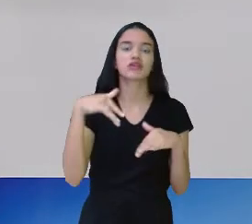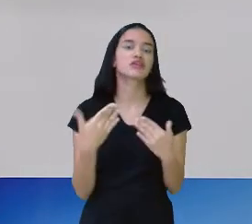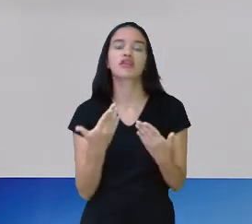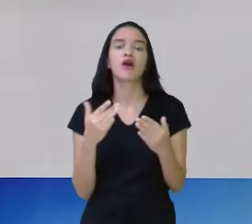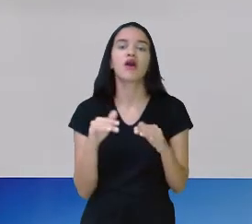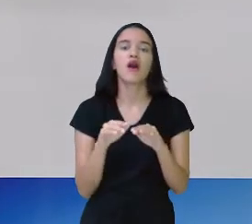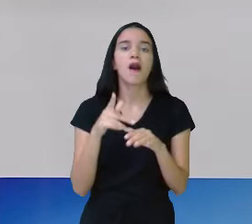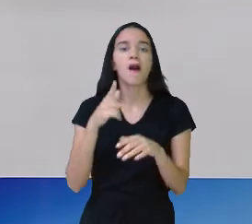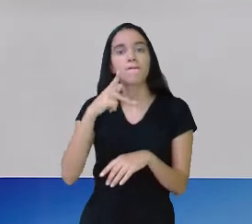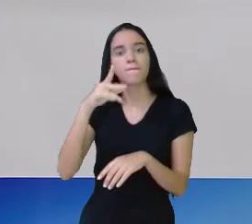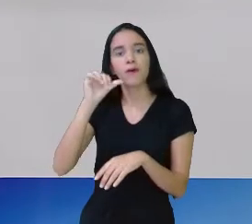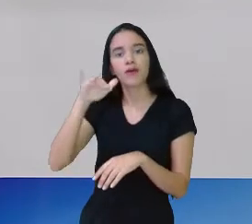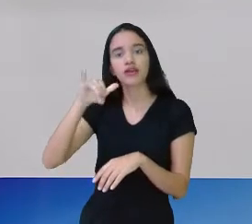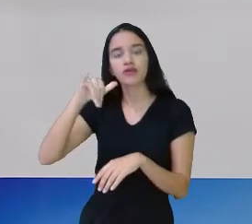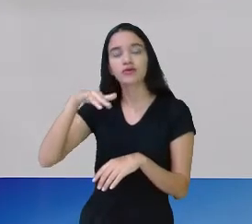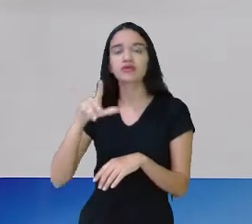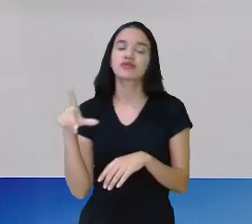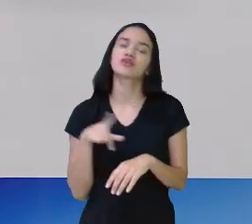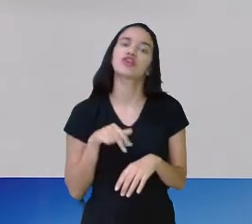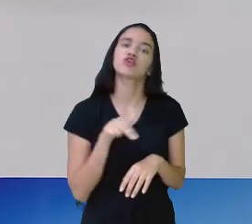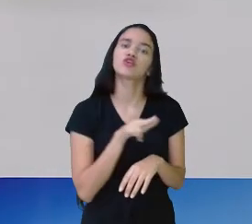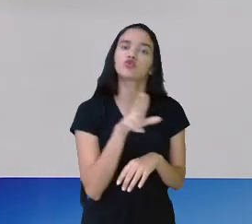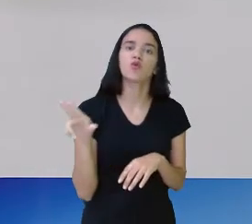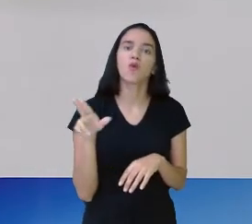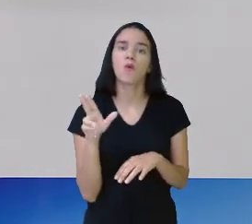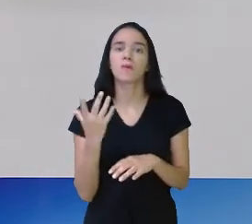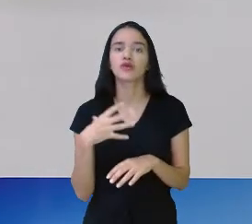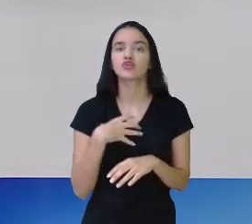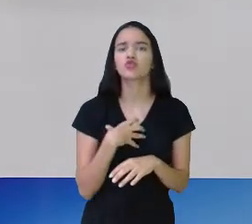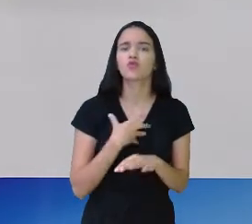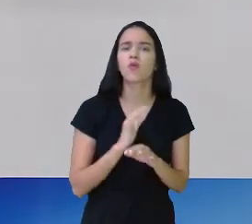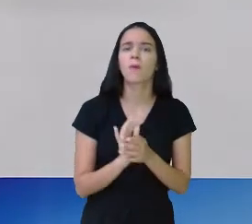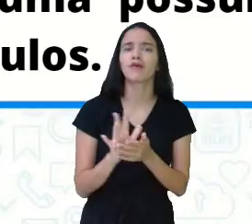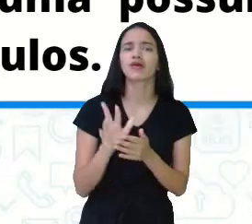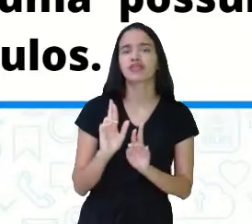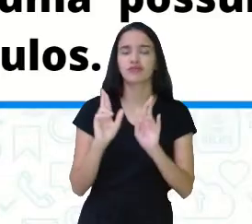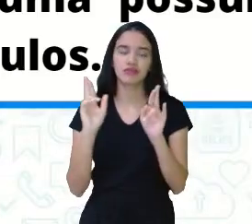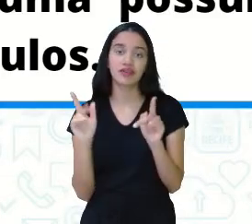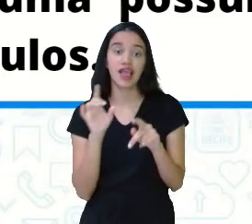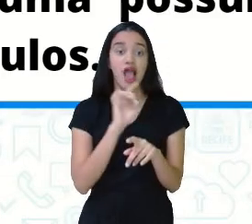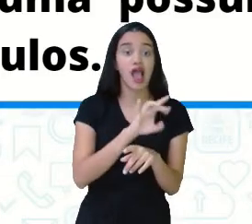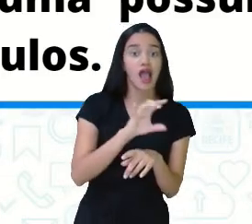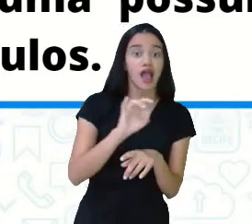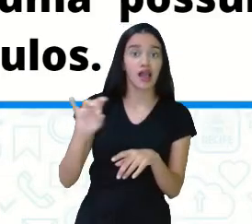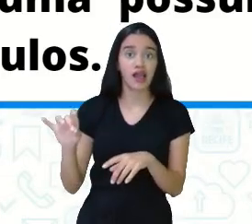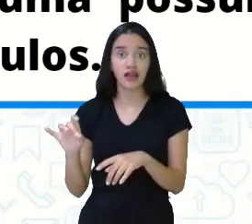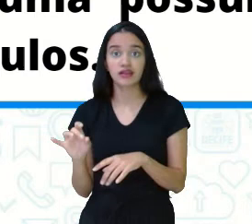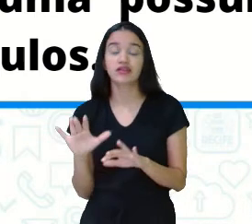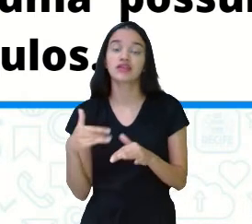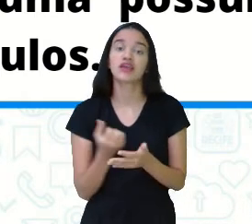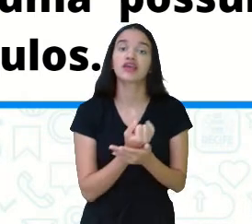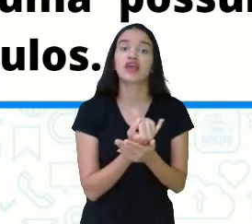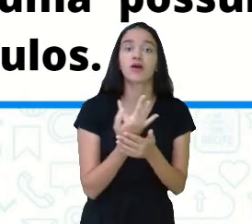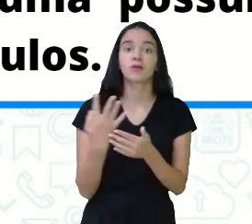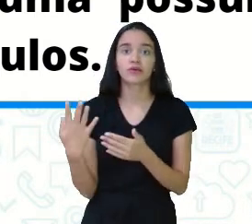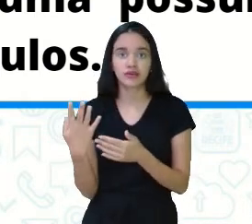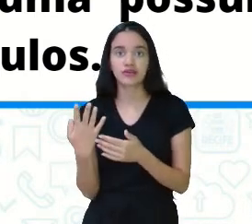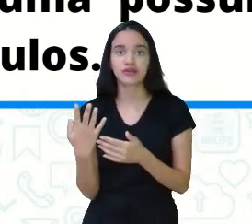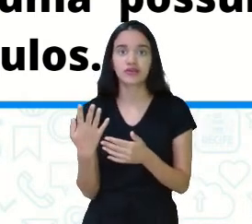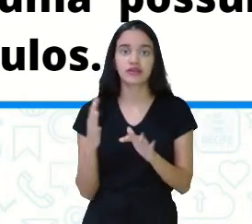planas poligonais possuem nomes e formas diferentes. Além disso, cada um possui uma quantidade de